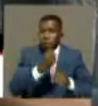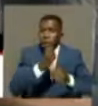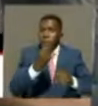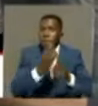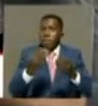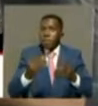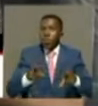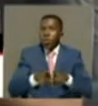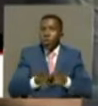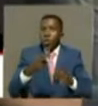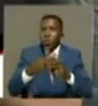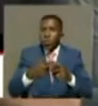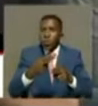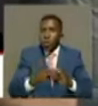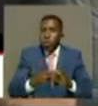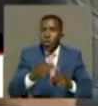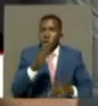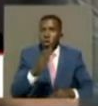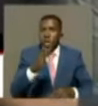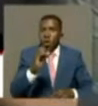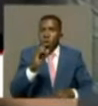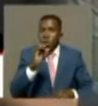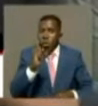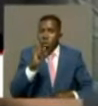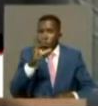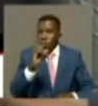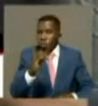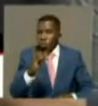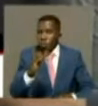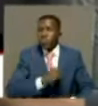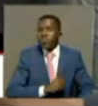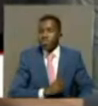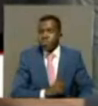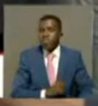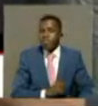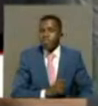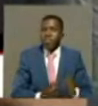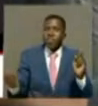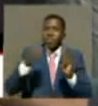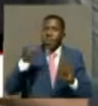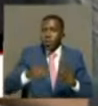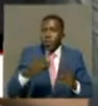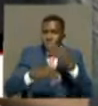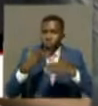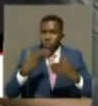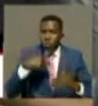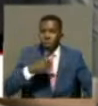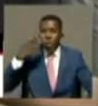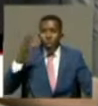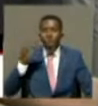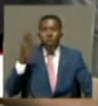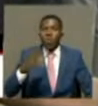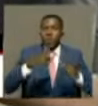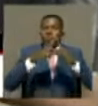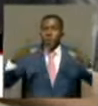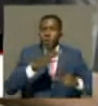Era o nome que ele tinha antes de ser o que ele foi até agora, como o grande comandante e amigo dos